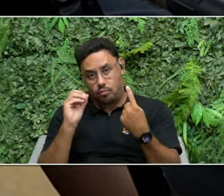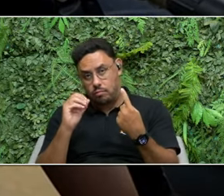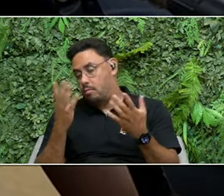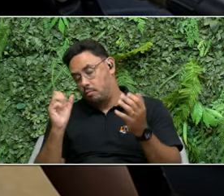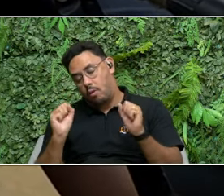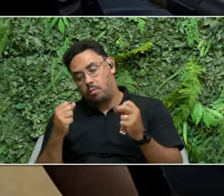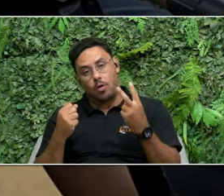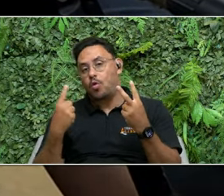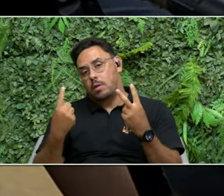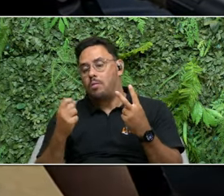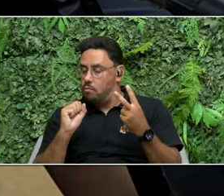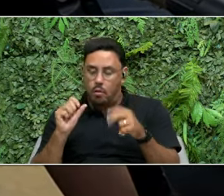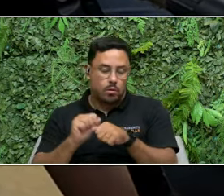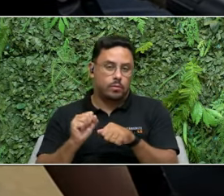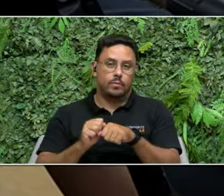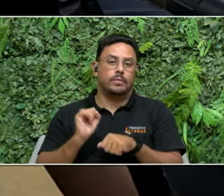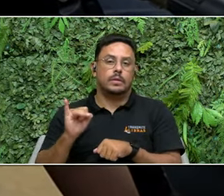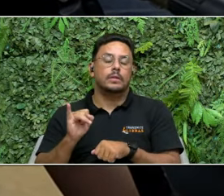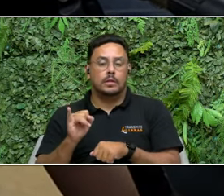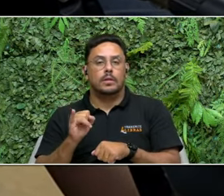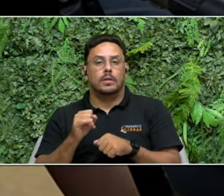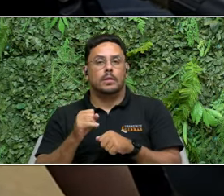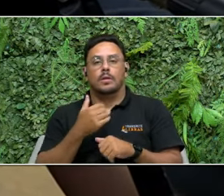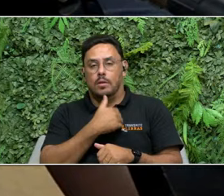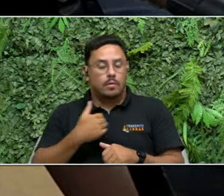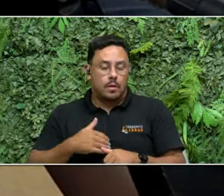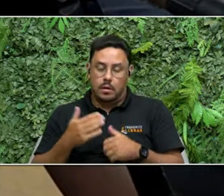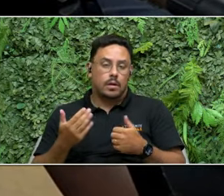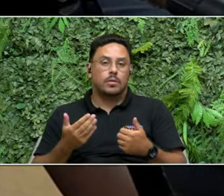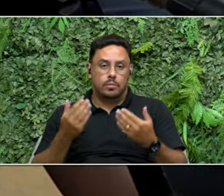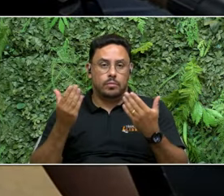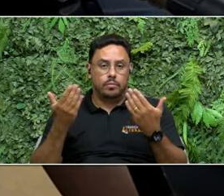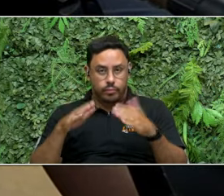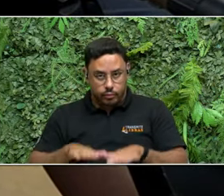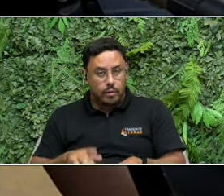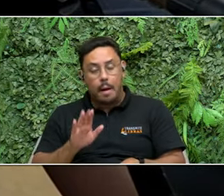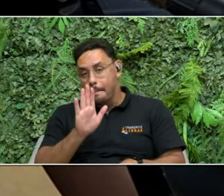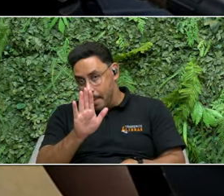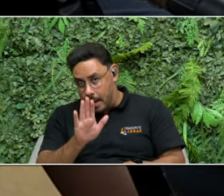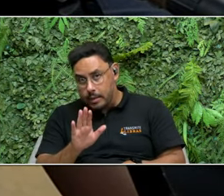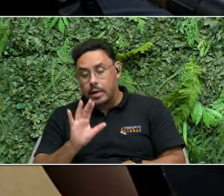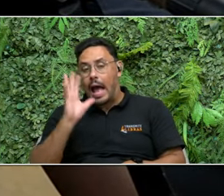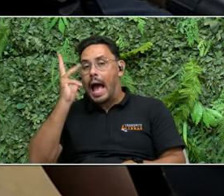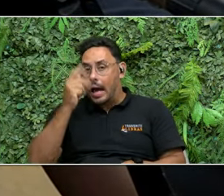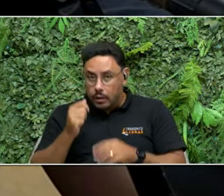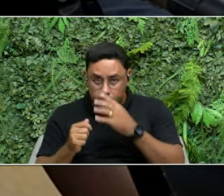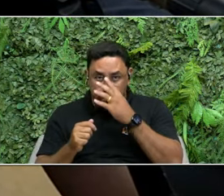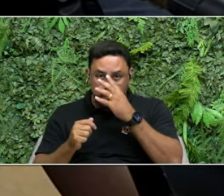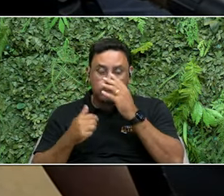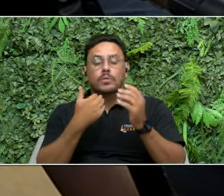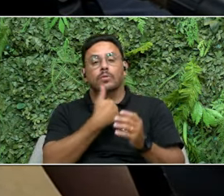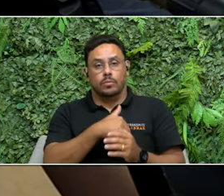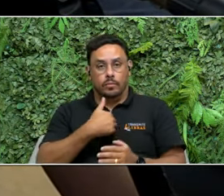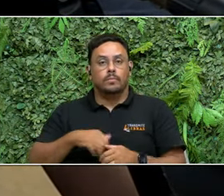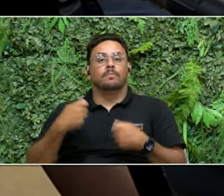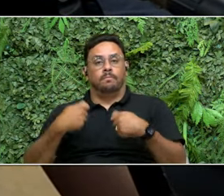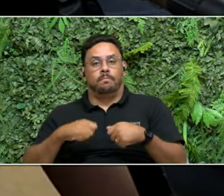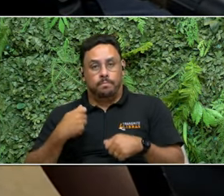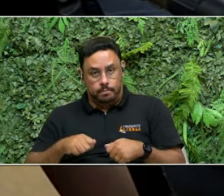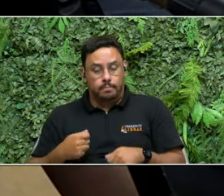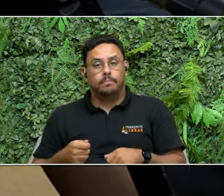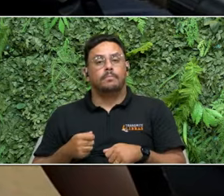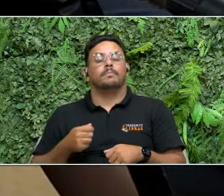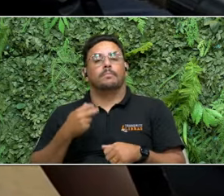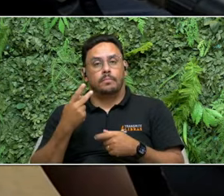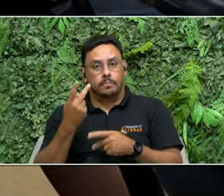baixar a guarda e levar uma situação melhor pro Mineirão Então acho que cabe oo Atlético né agora com o intervalo o treinador deve puxar a